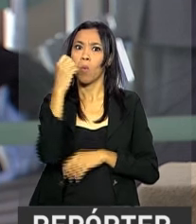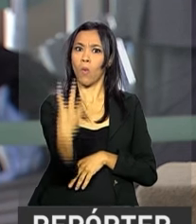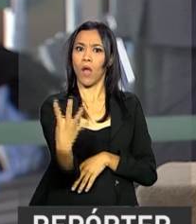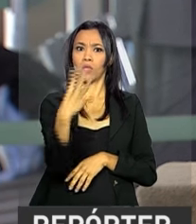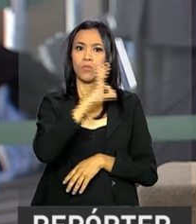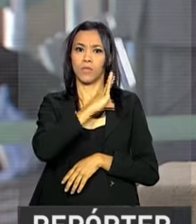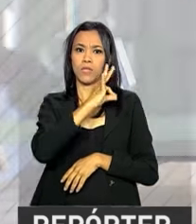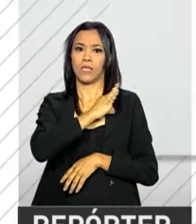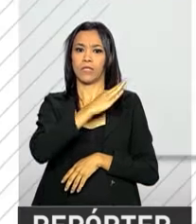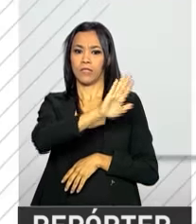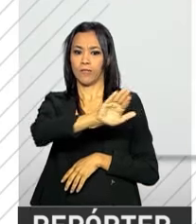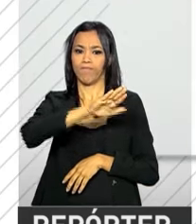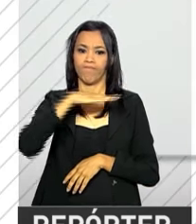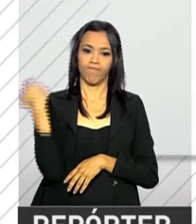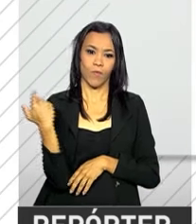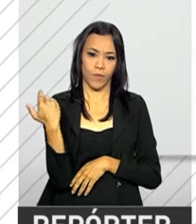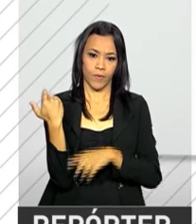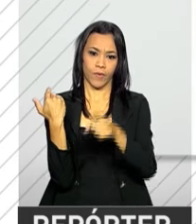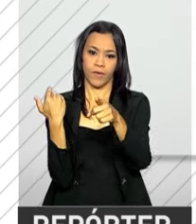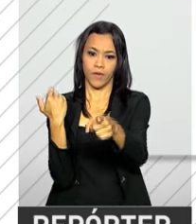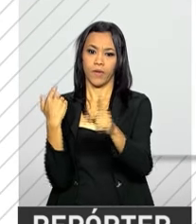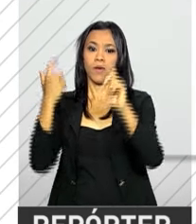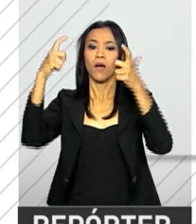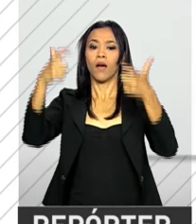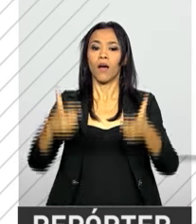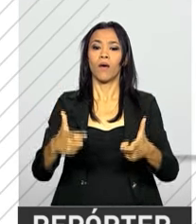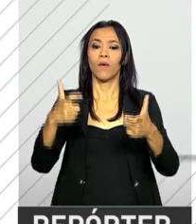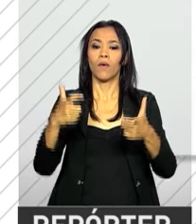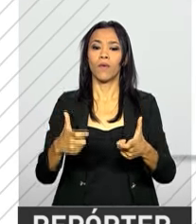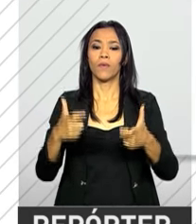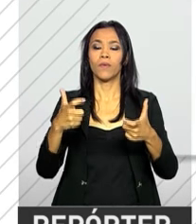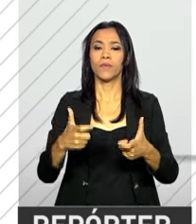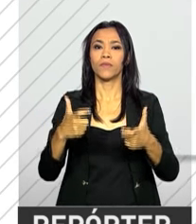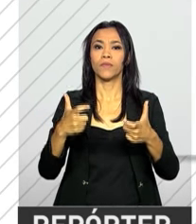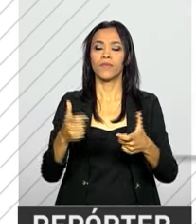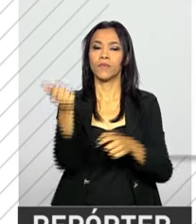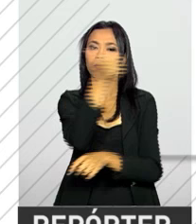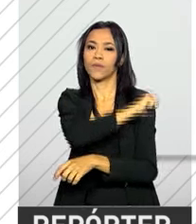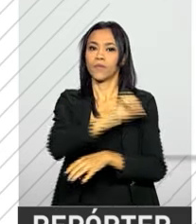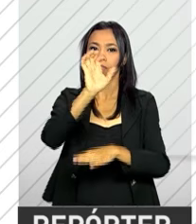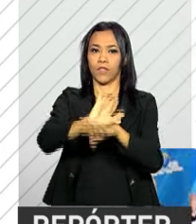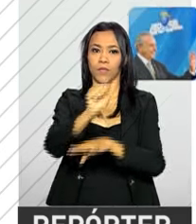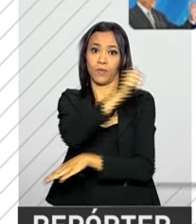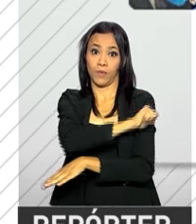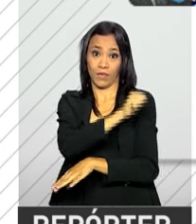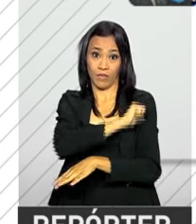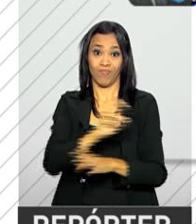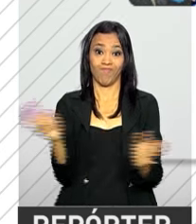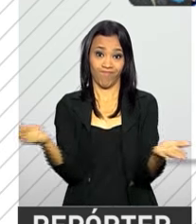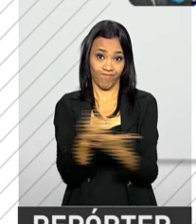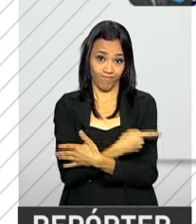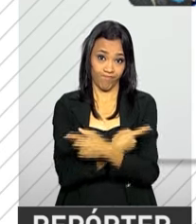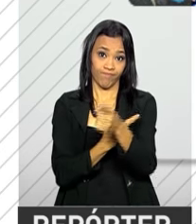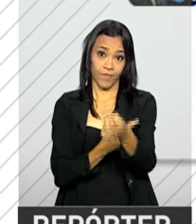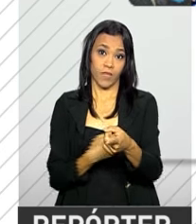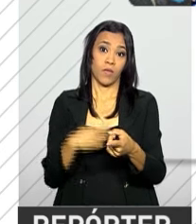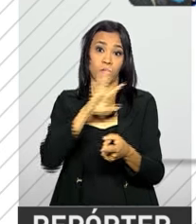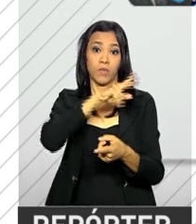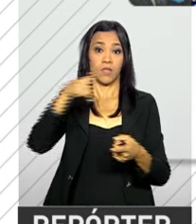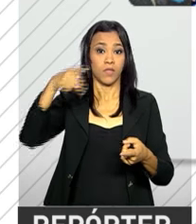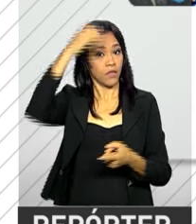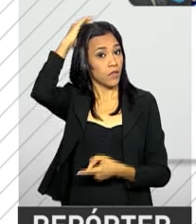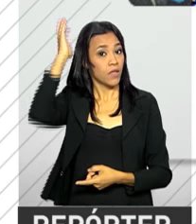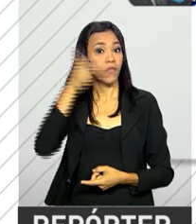que faziam o patrulhamento patrulhamento na cidade de de Deus no Rio de Janeiro. O presidente disse que os